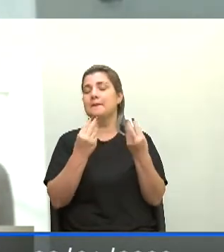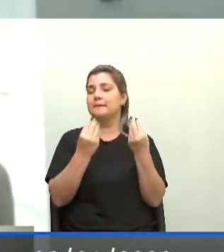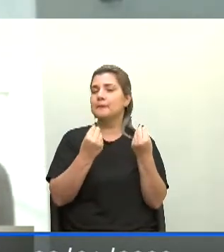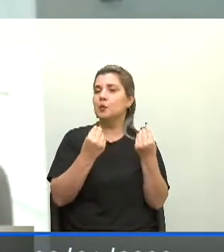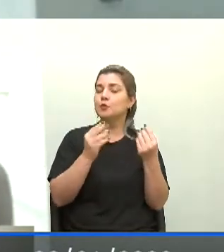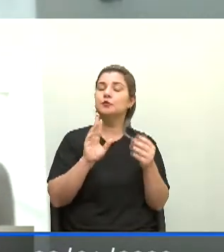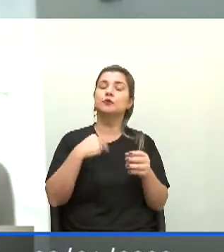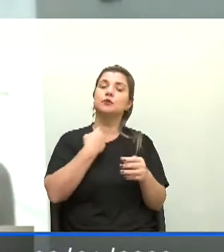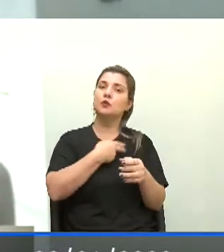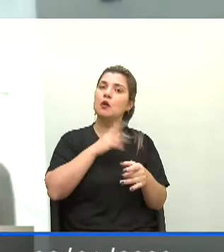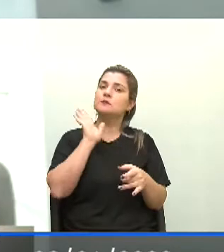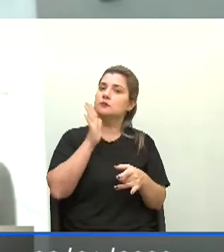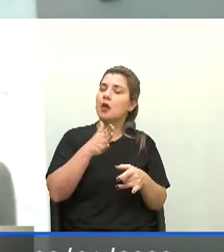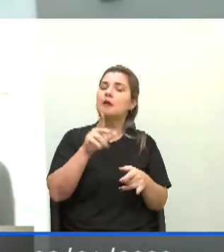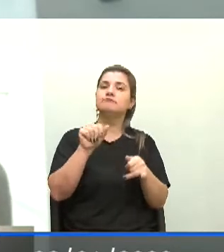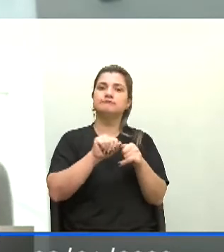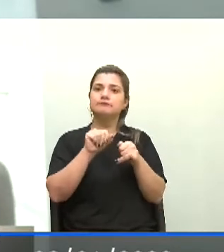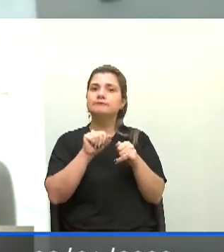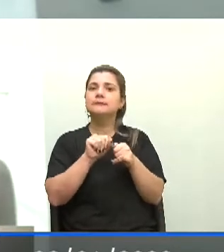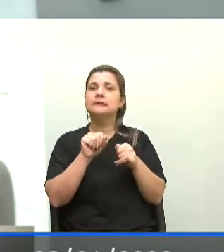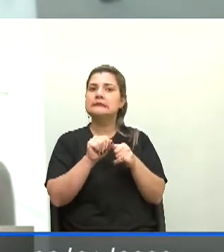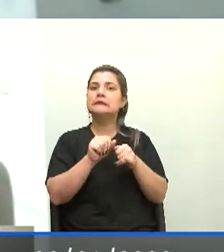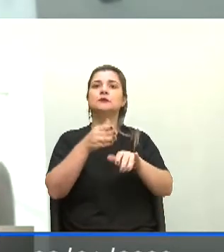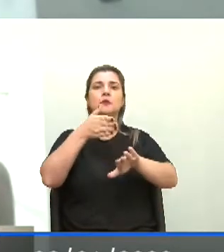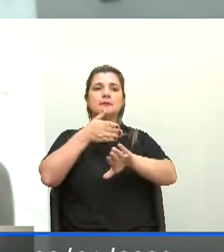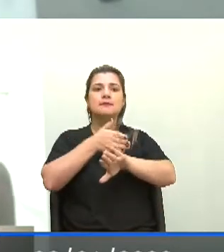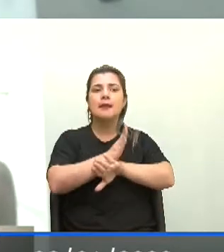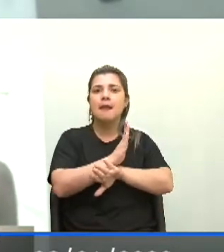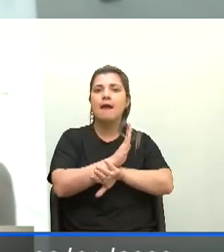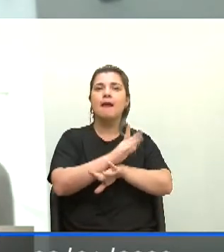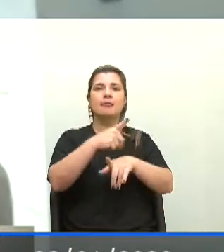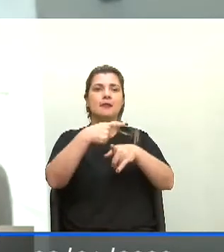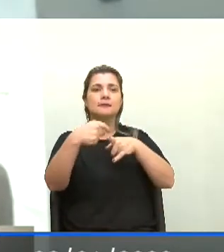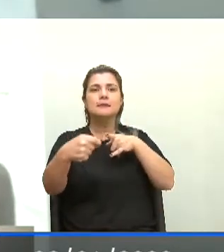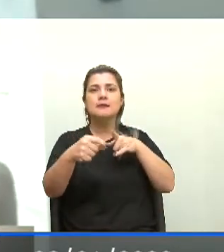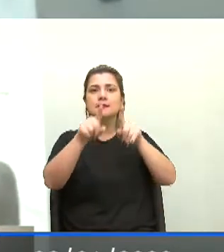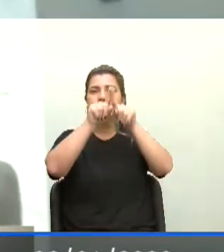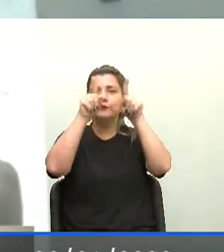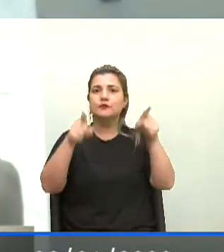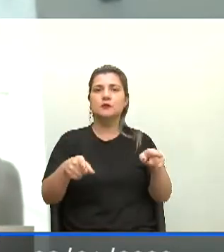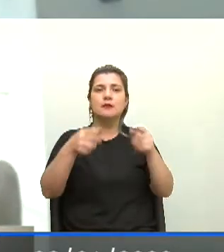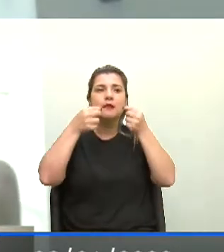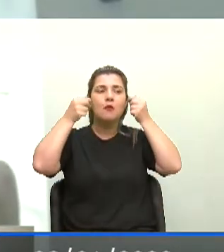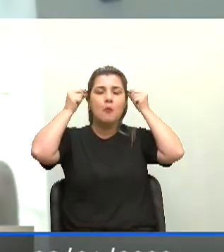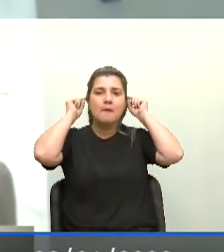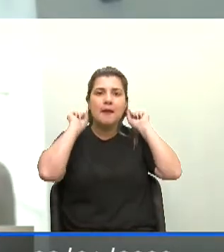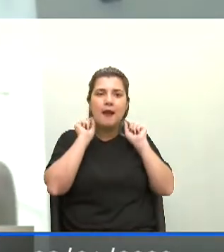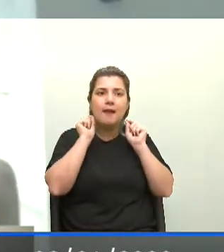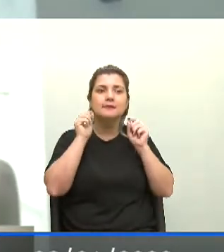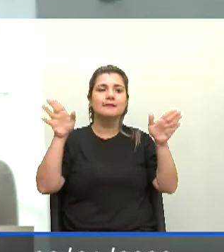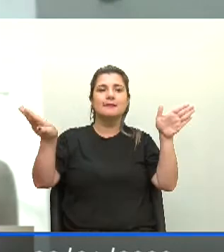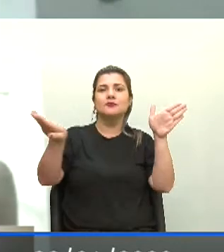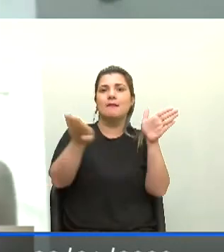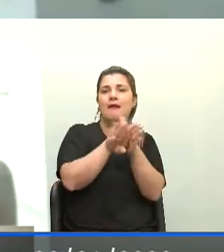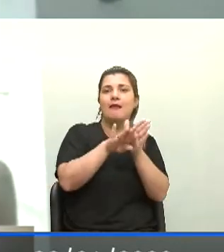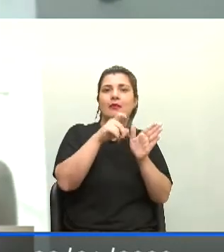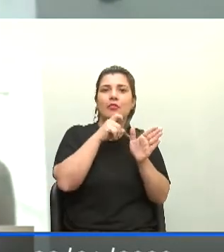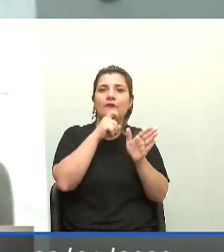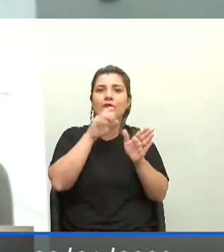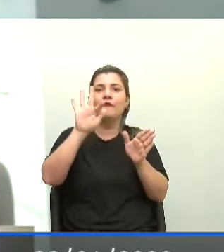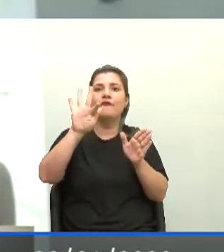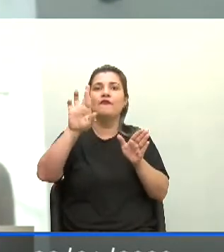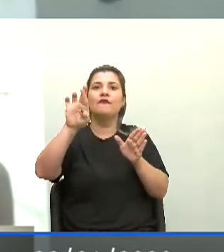toda a entrada, desde do funcionário, a saída de casa dele com máscara, a chegada no frigorífico com máscara, a medição